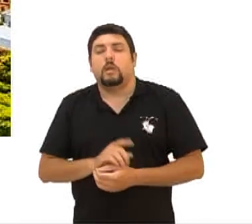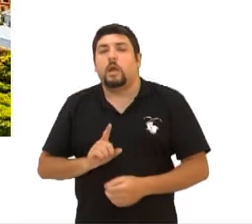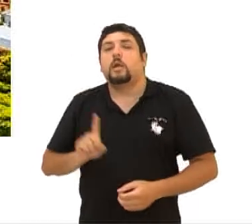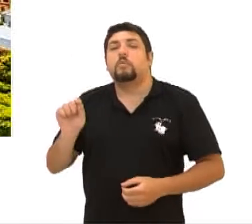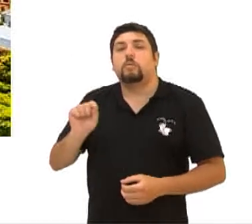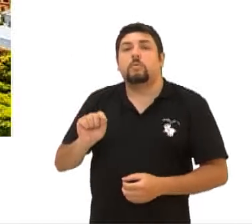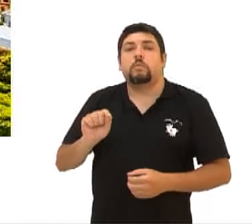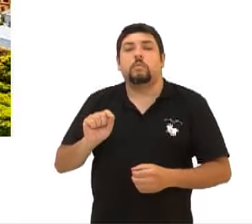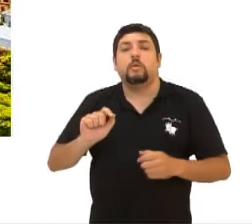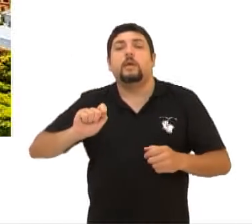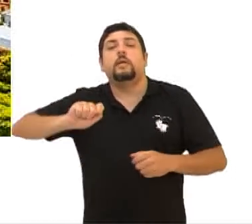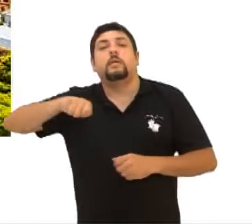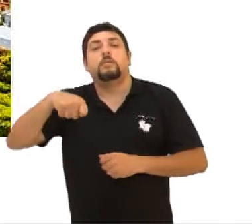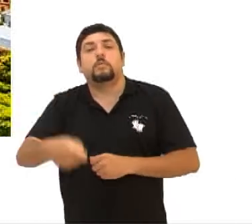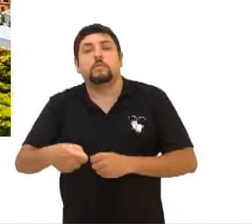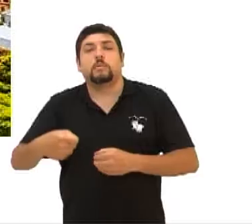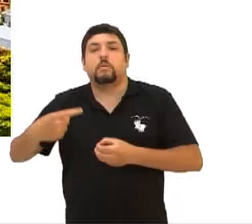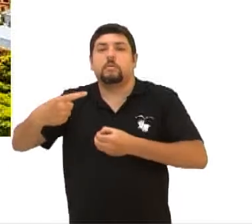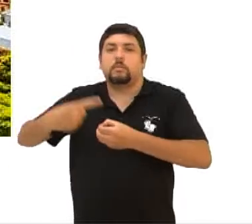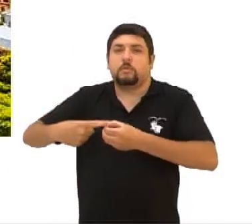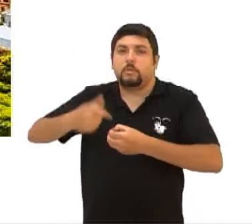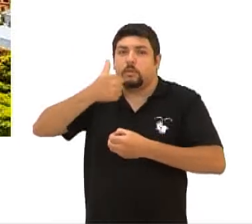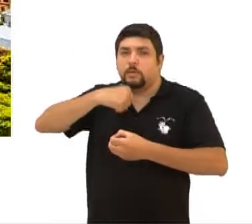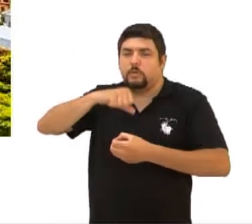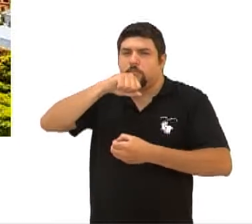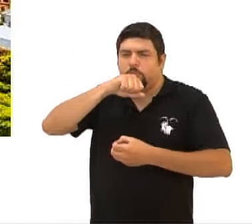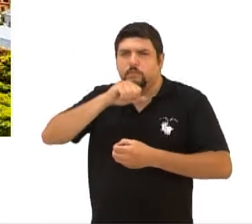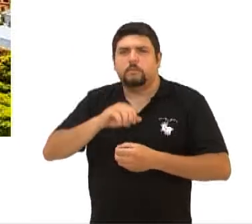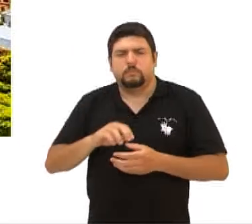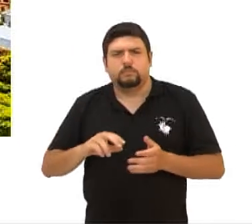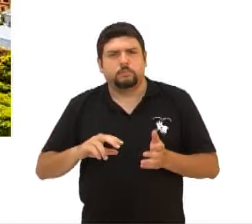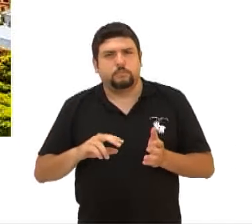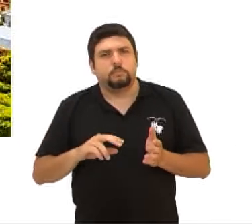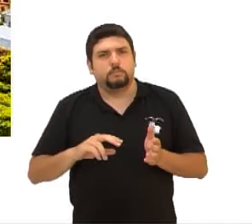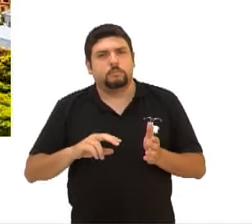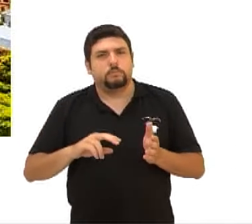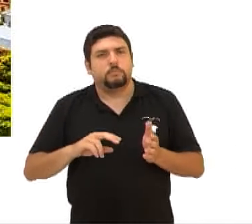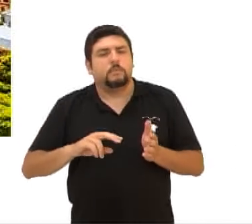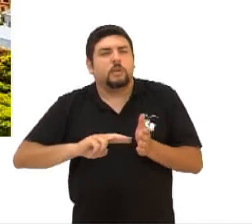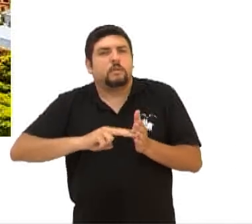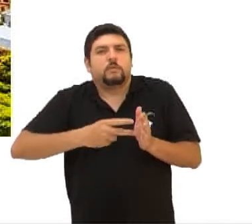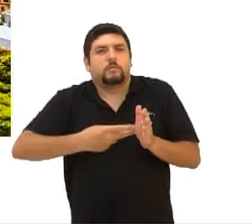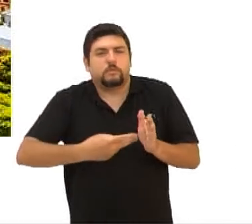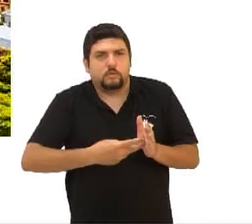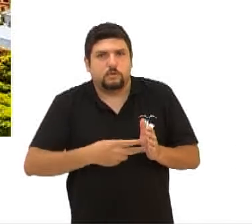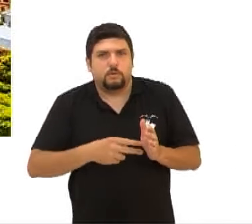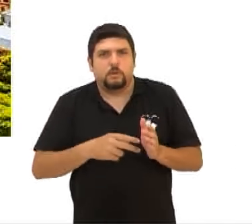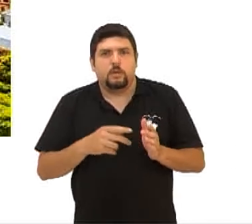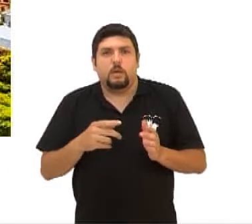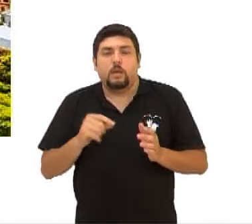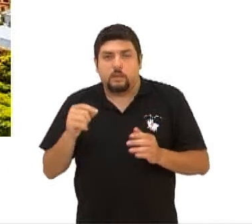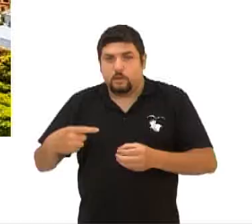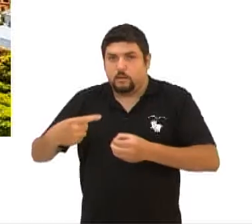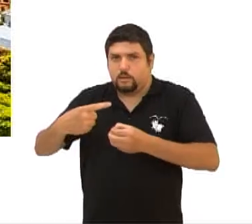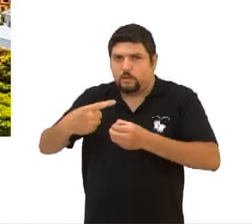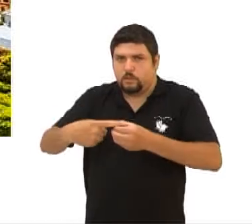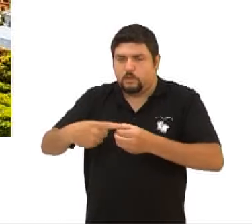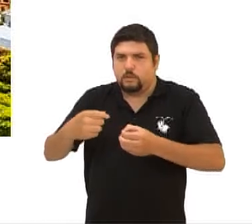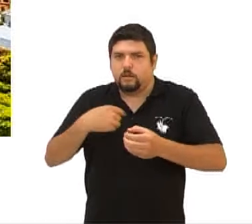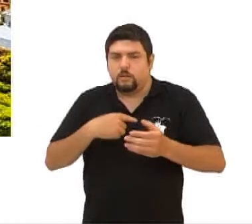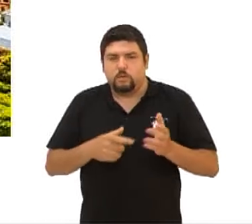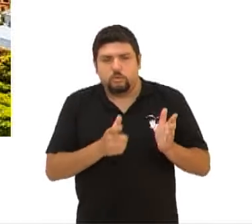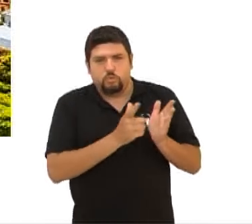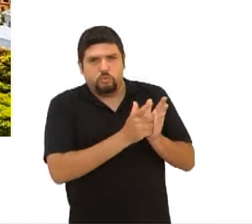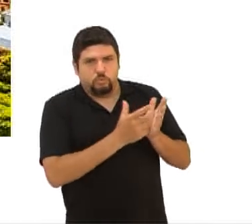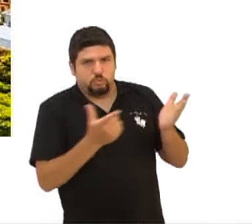cidade-mãe. Dentre outros prêmios que essa cidade recebeu, ela foi considerada pelo New York Times,